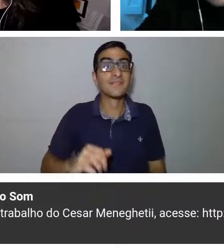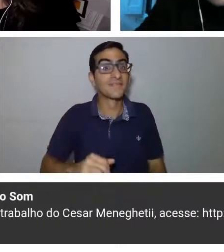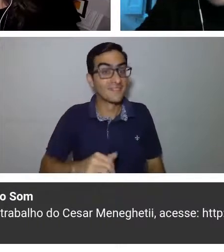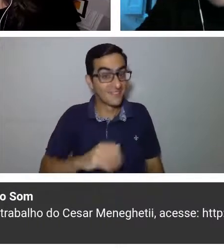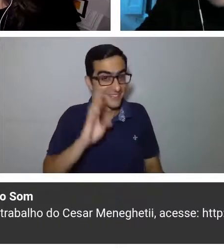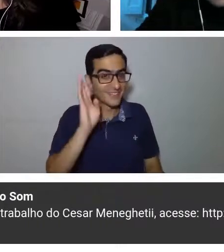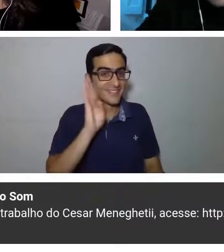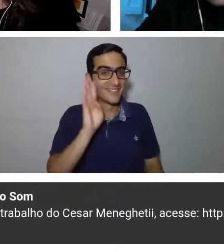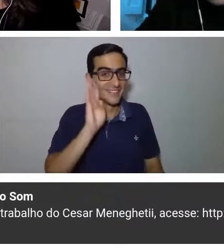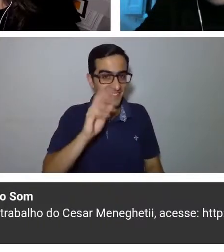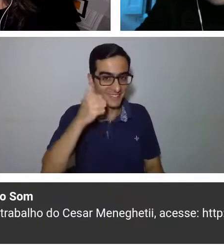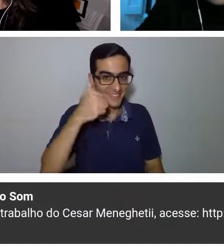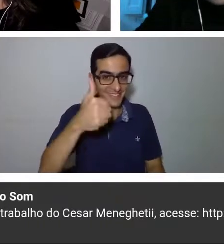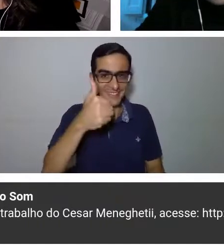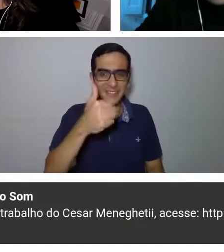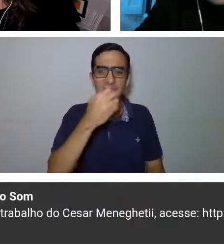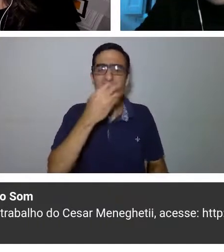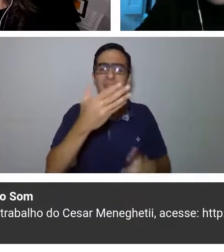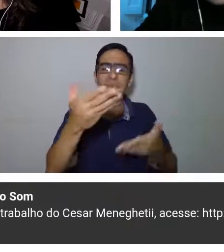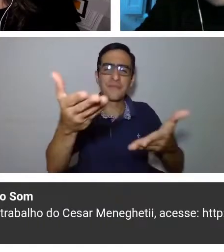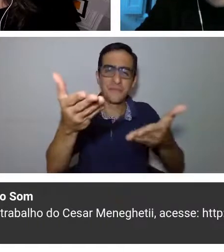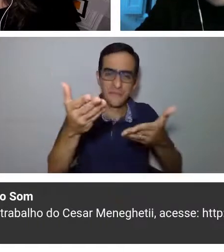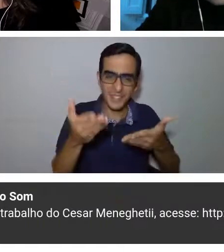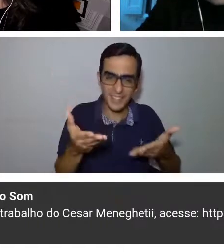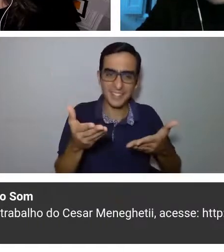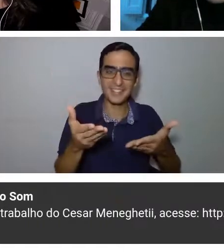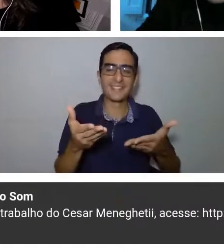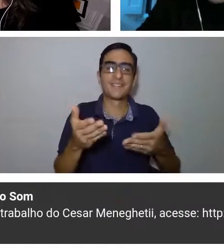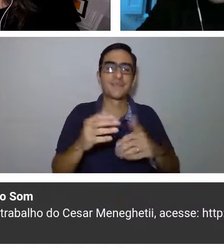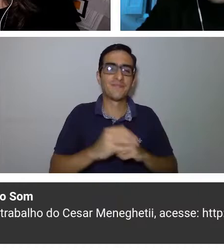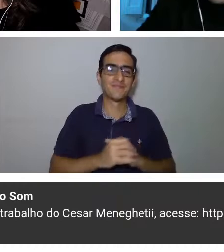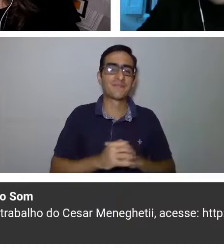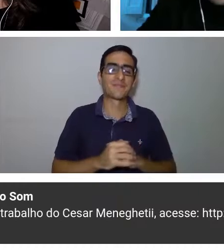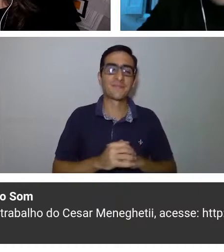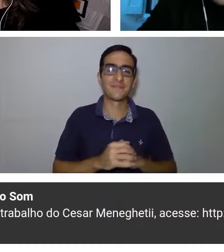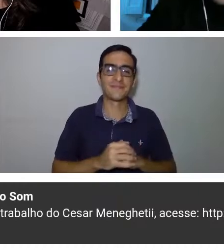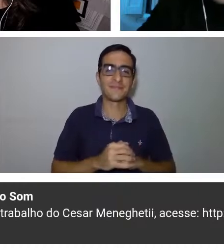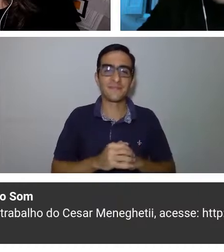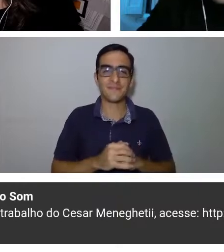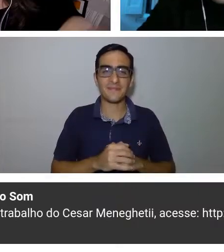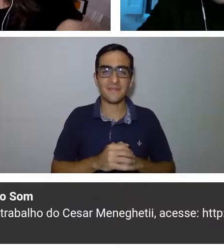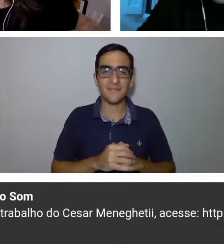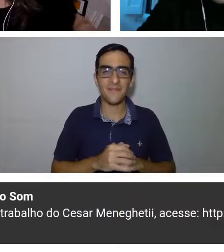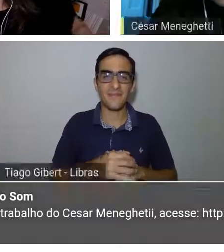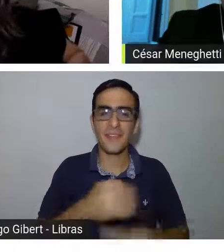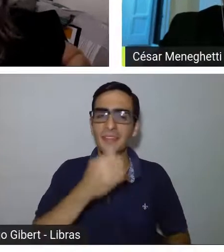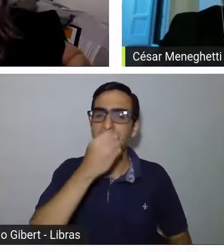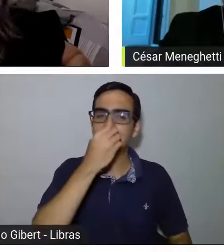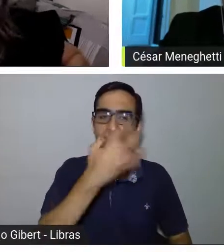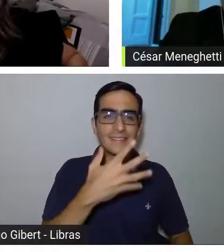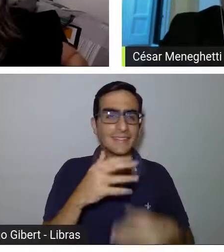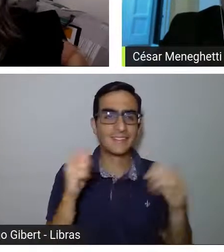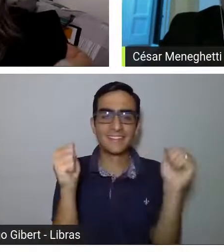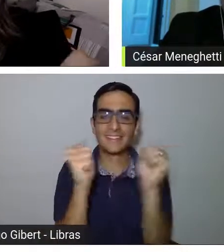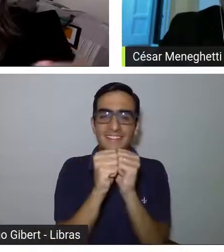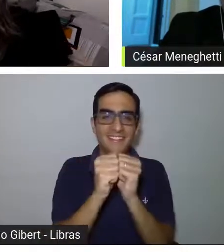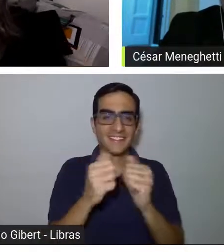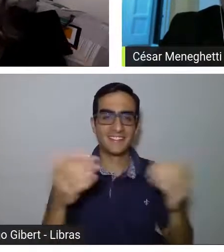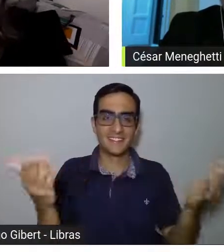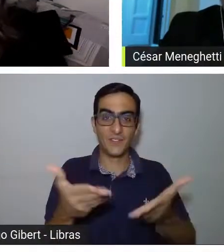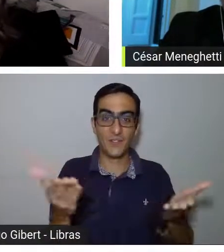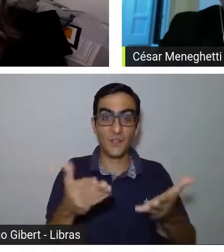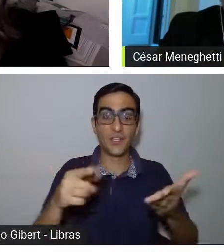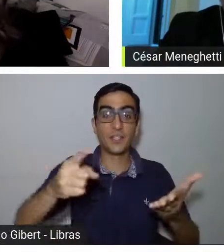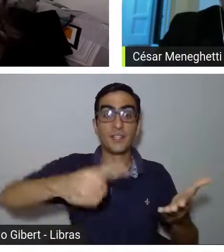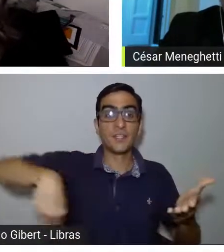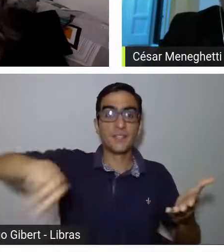Joia, César, muito bem-vindo. Obrigado. É muito bom te ter aqui. A gente